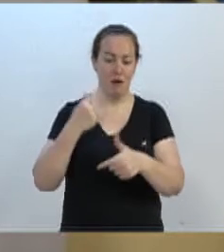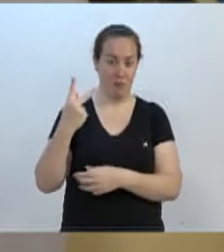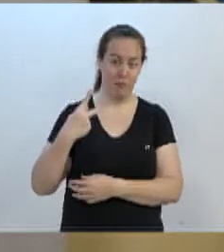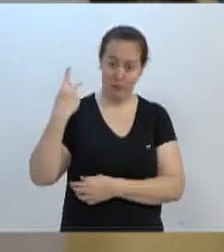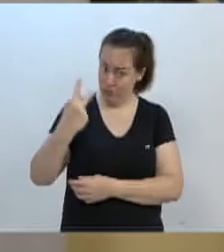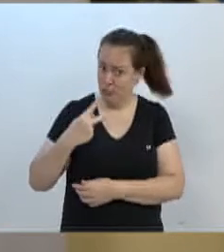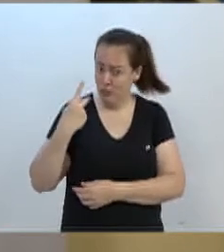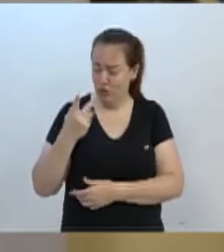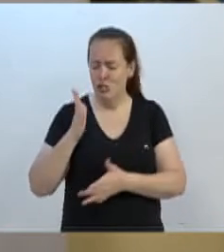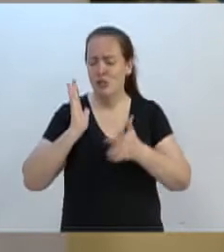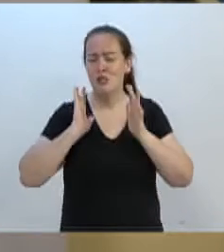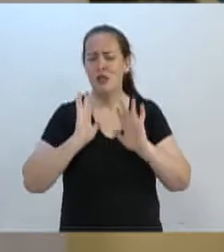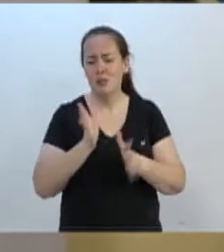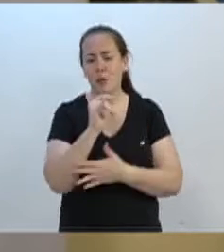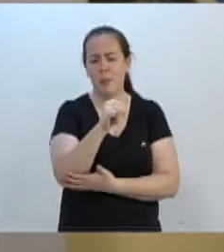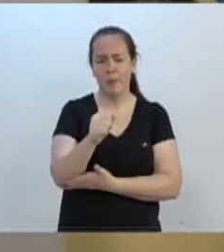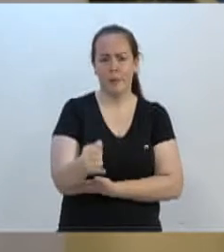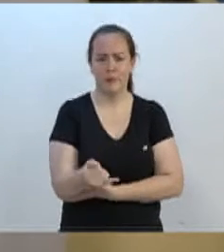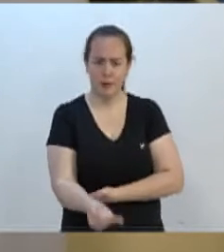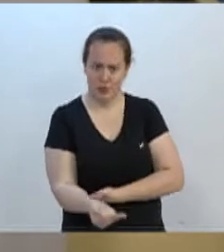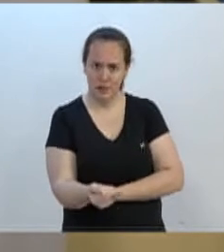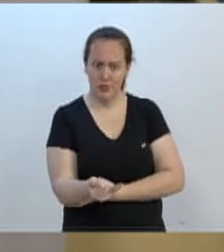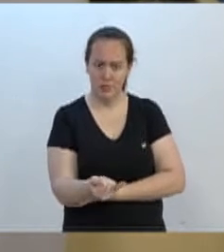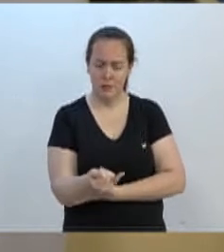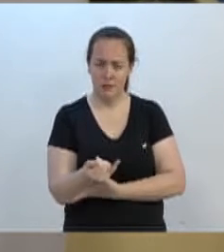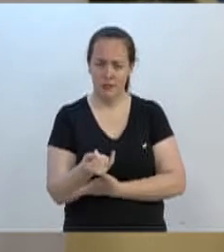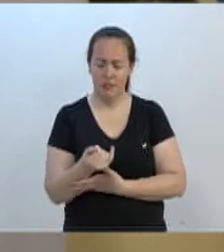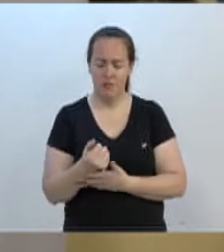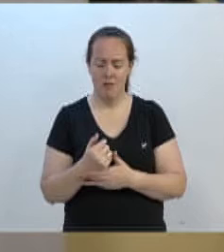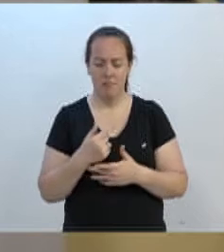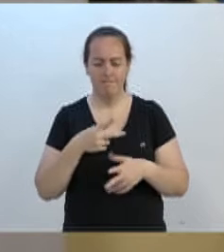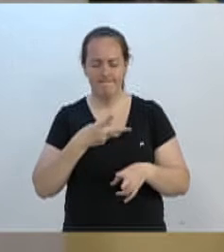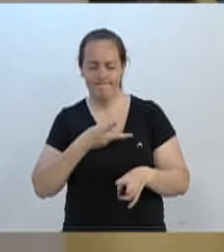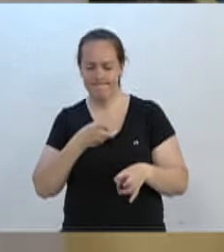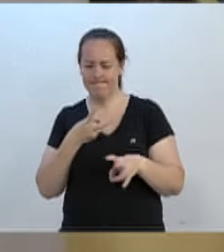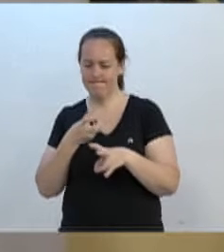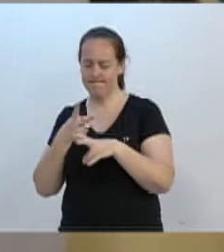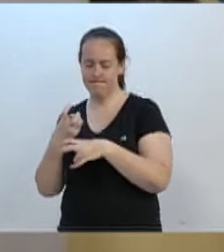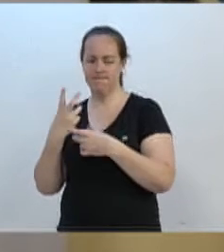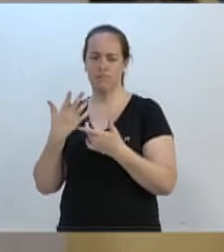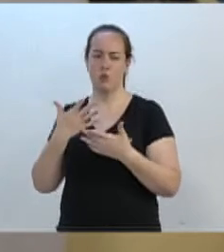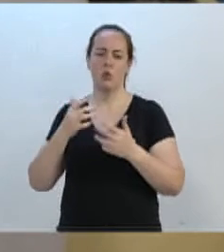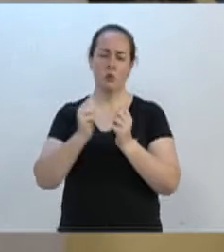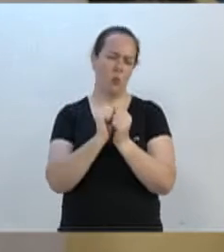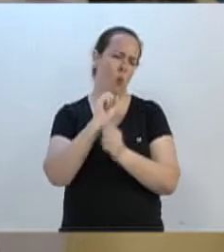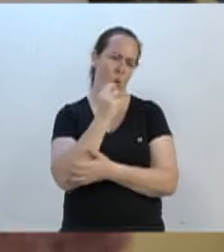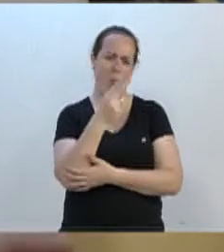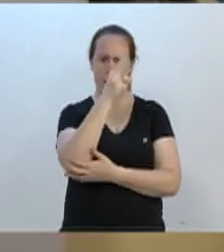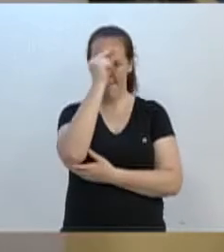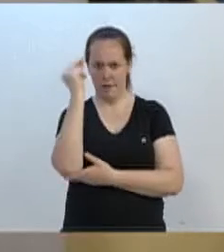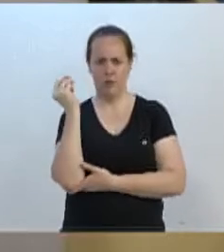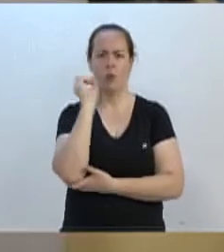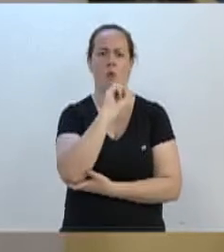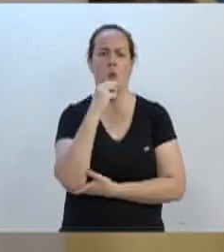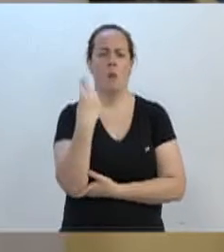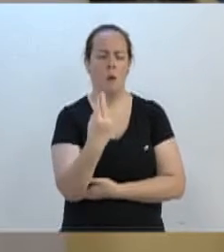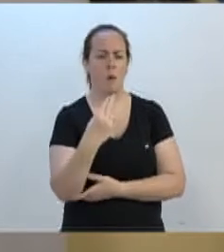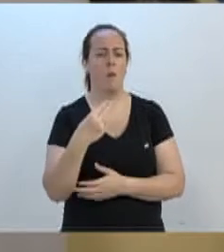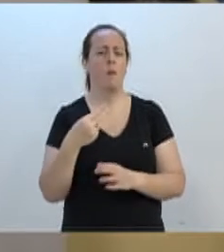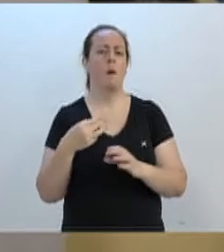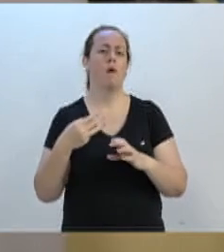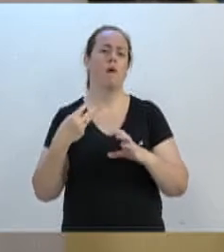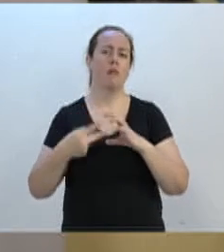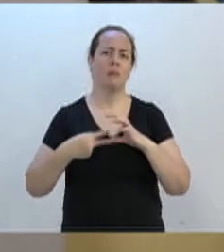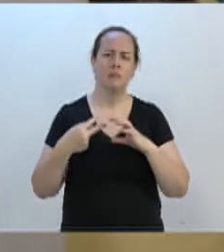política e já teve a oportunidade de gerir, ou quer seja uma prefeitura municipal ou até uma câmara